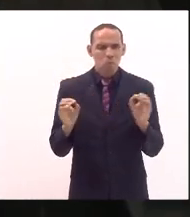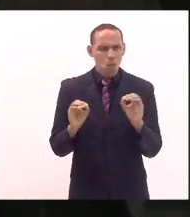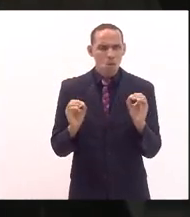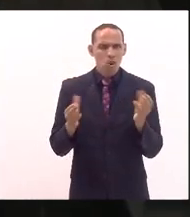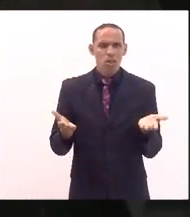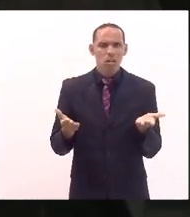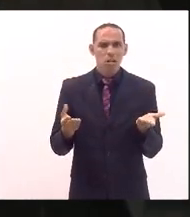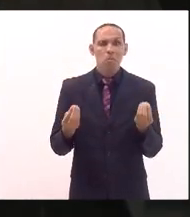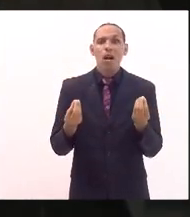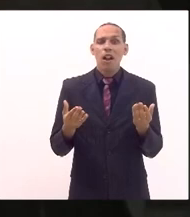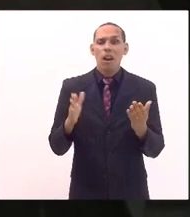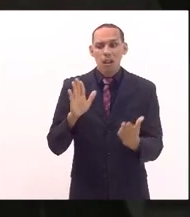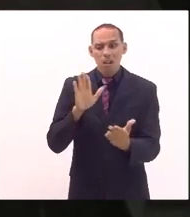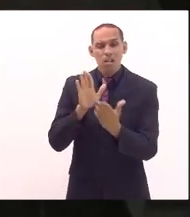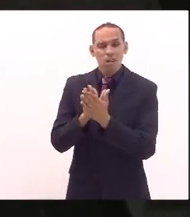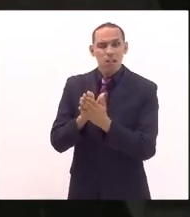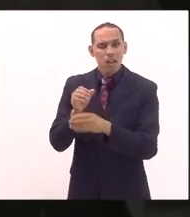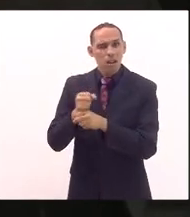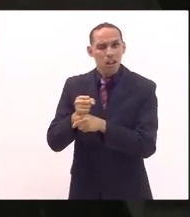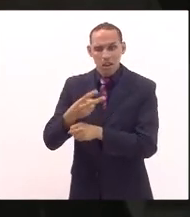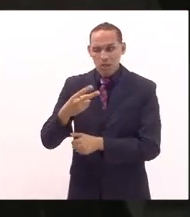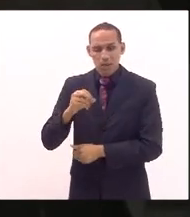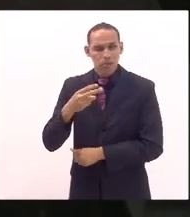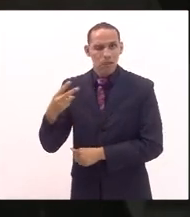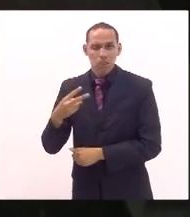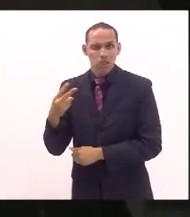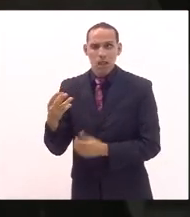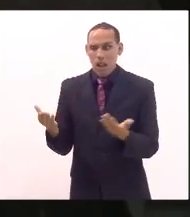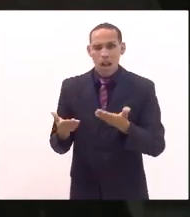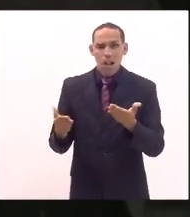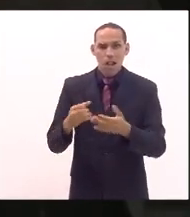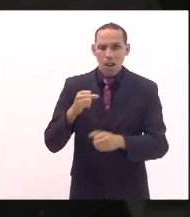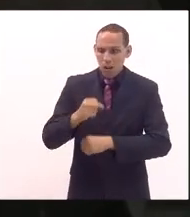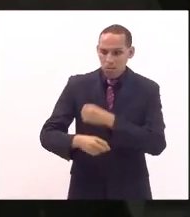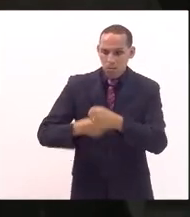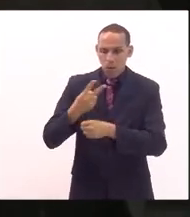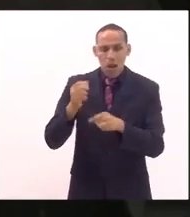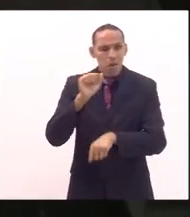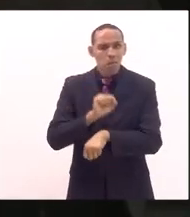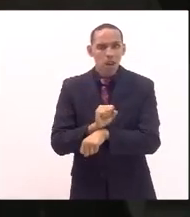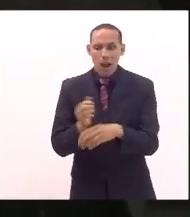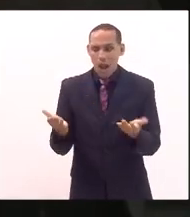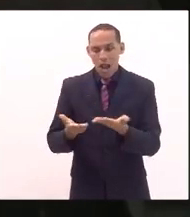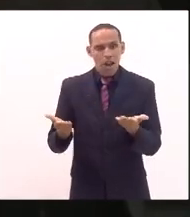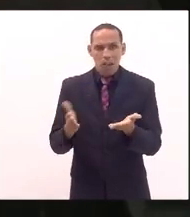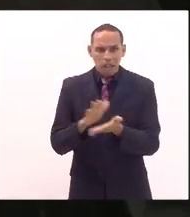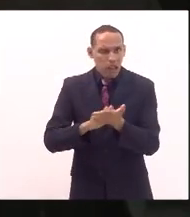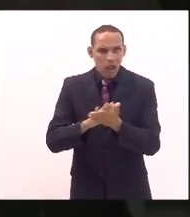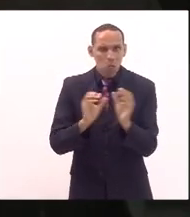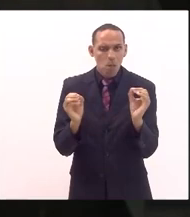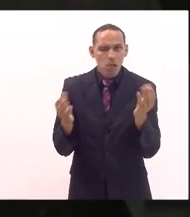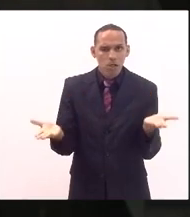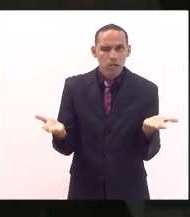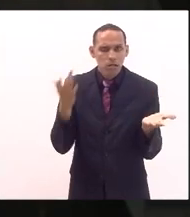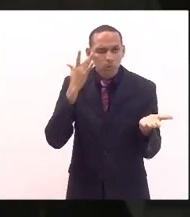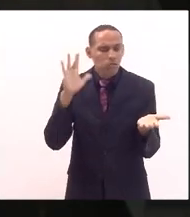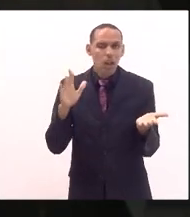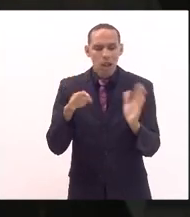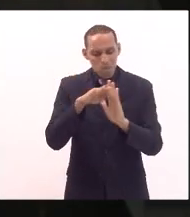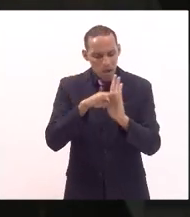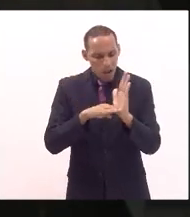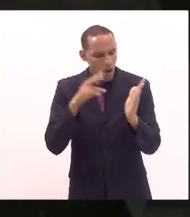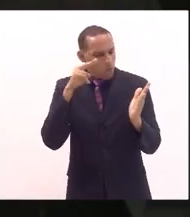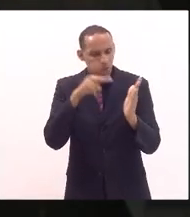para enfrentar o ano letivo de 2022 Depois de dois anos paralisados quem não conhece a